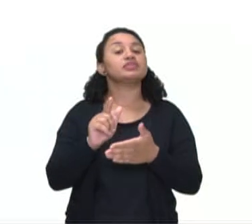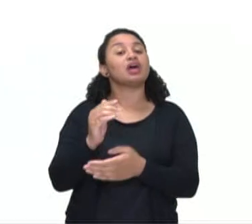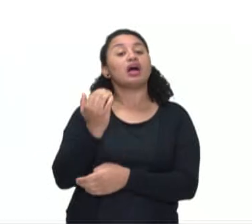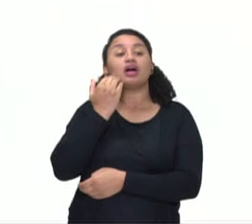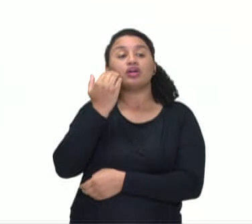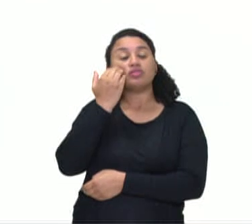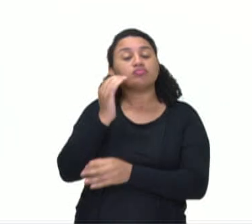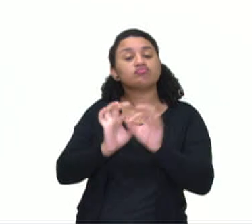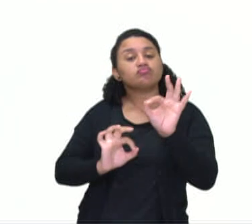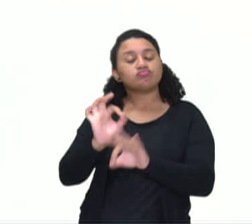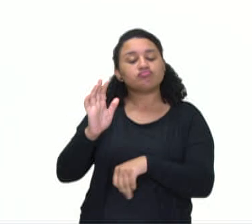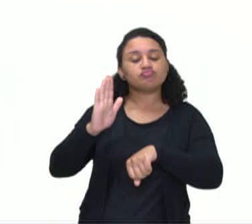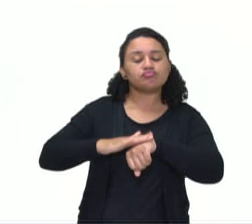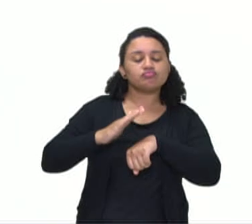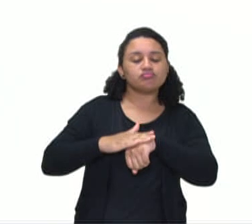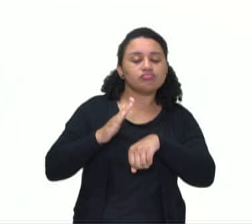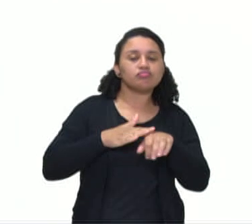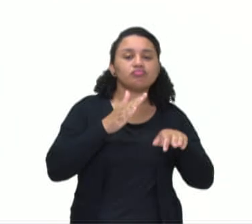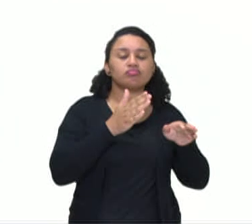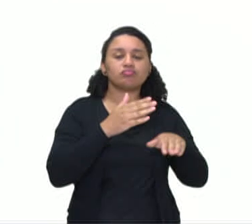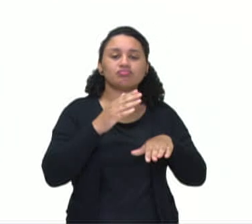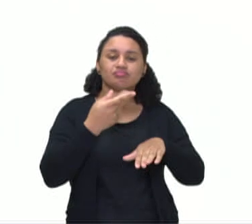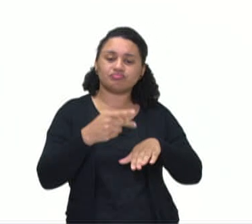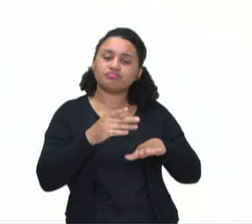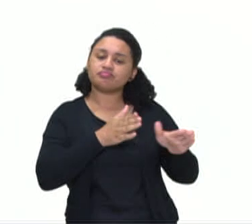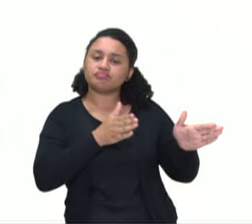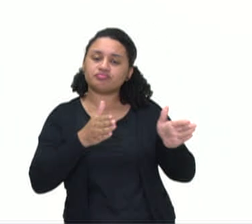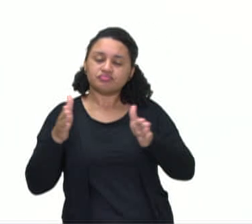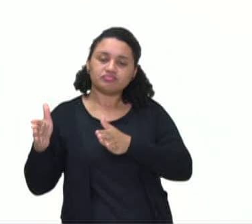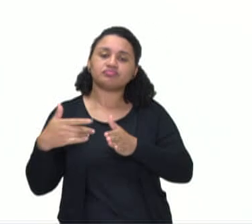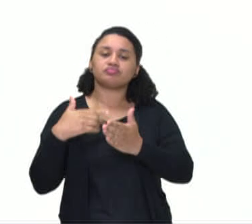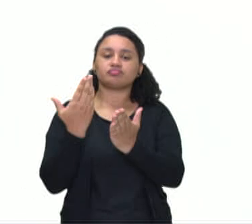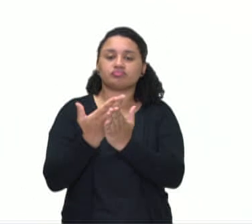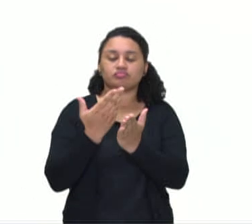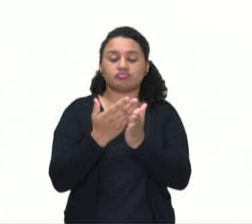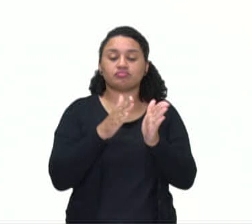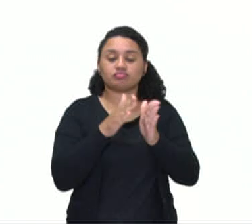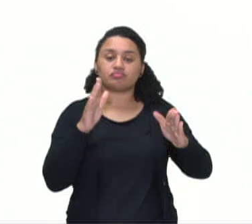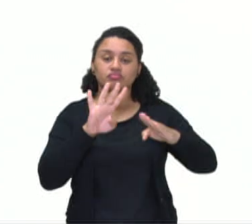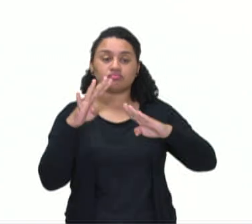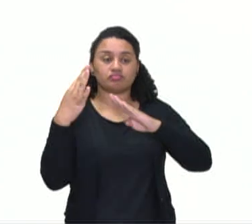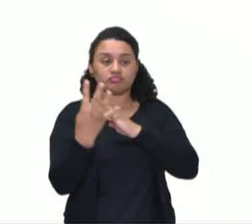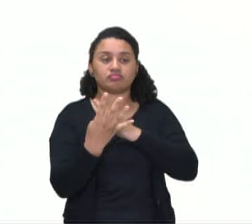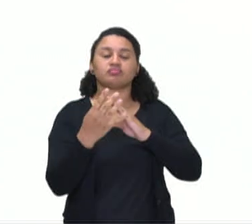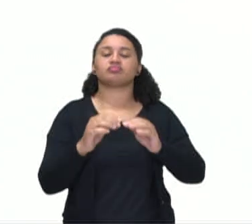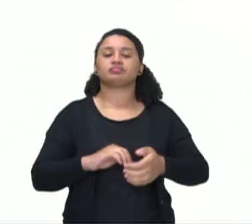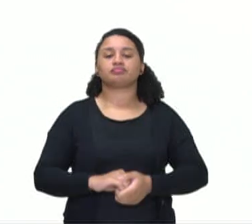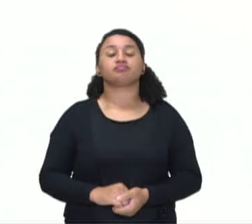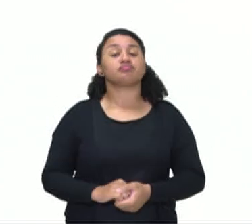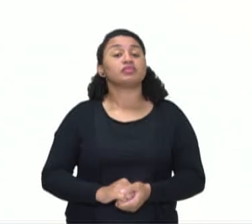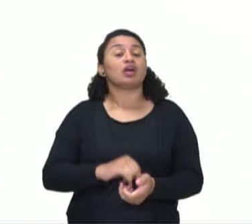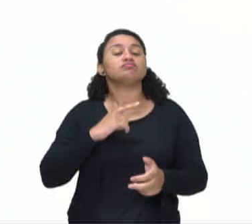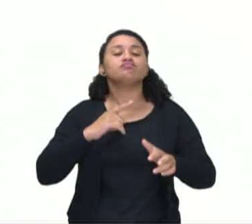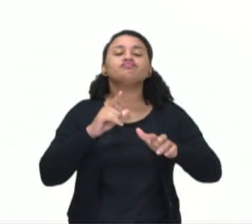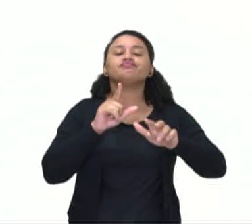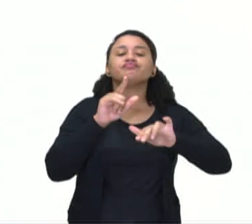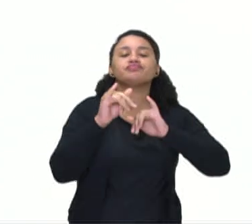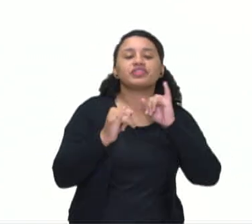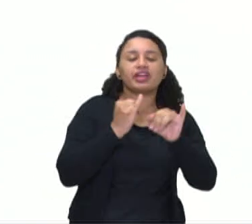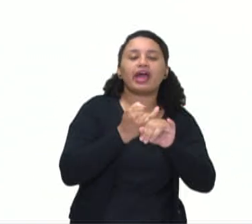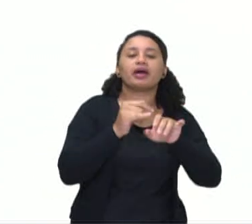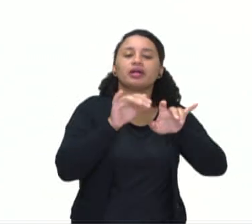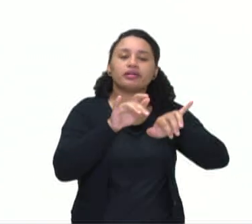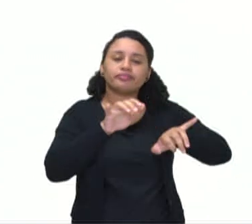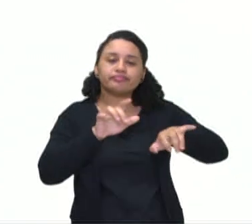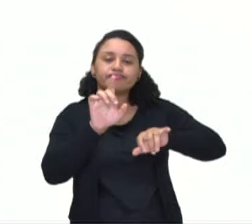Adolescentes montam rotina própria de estudos na quarentena. Plataformas digitais, auxílio remoto de professores e presença dos pais